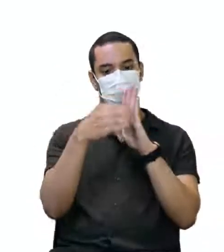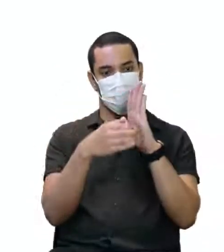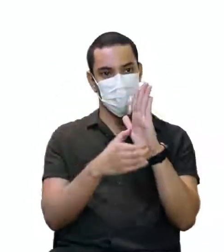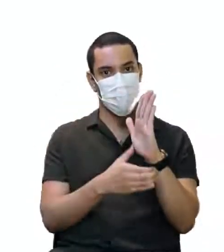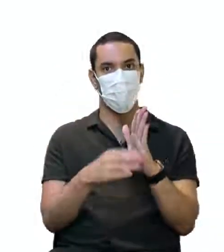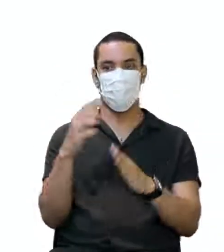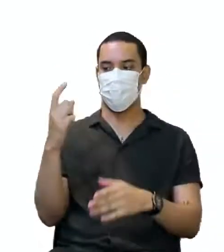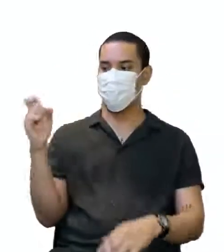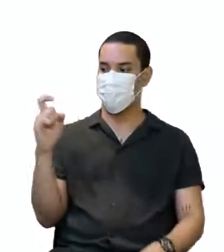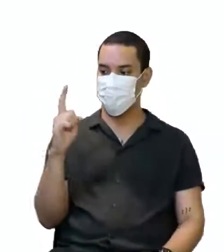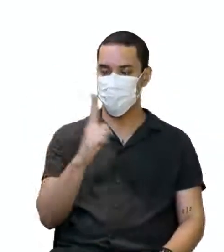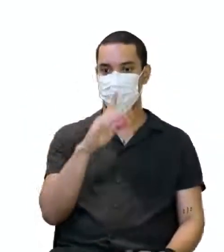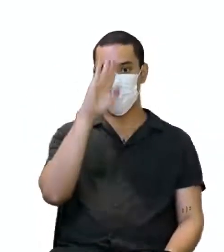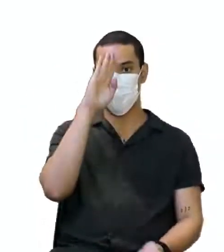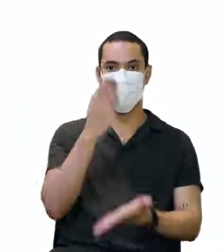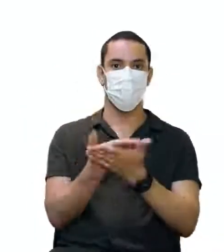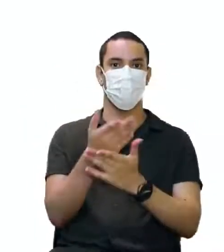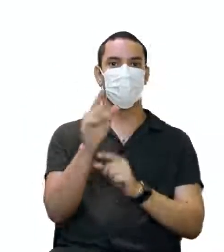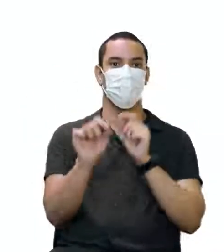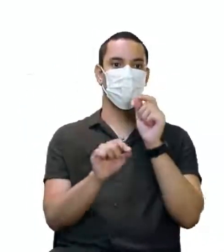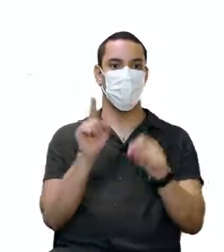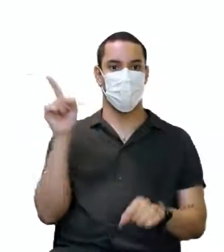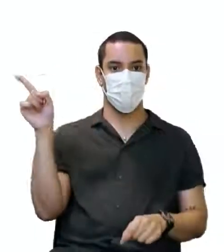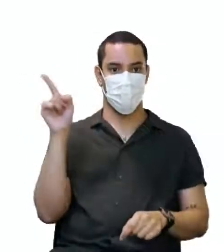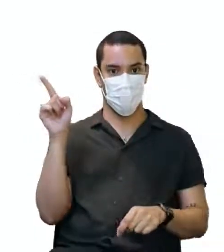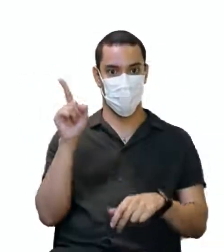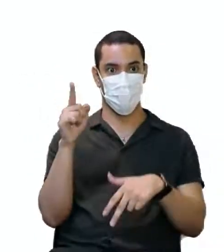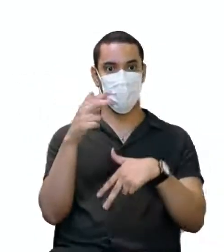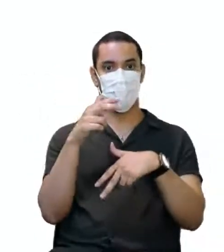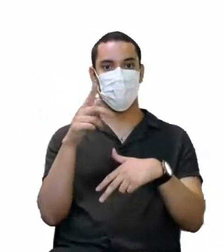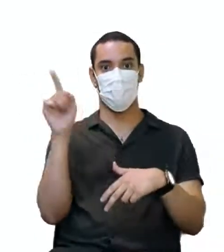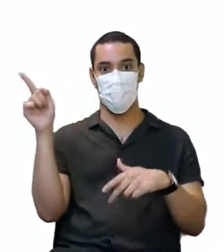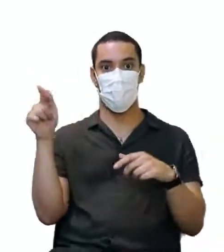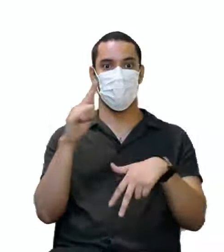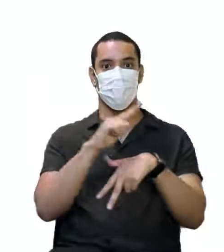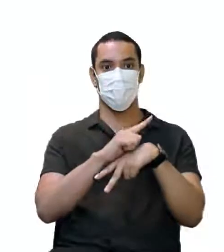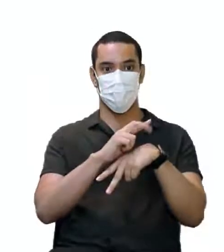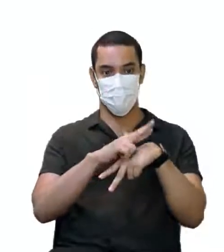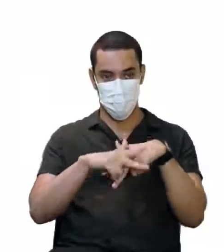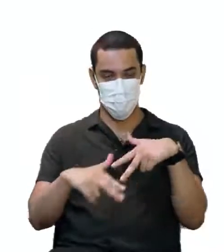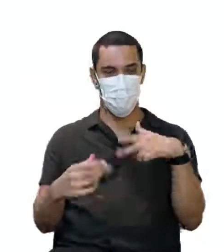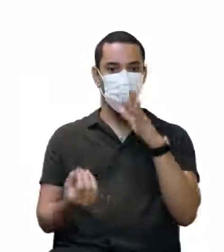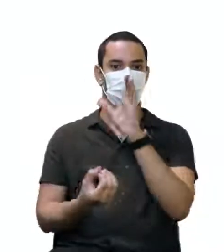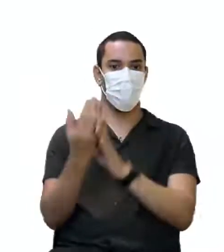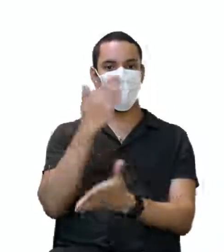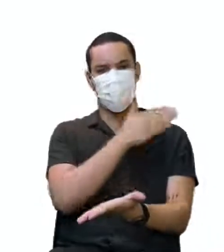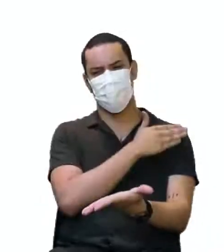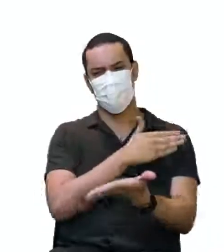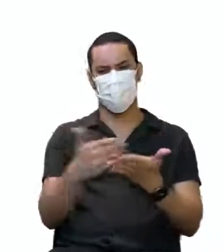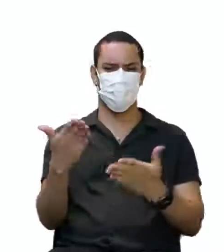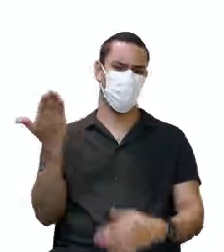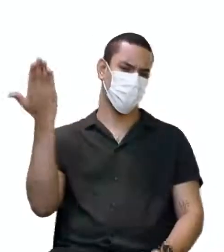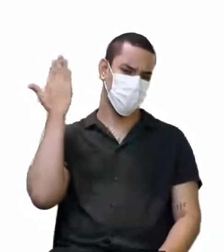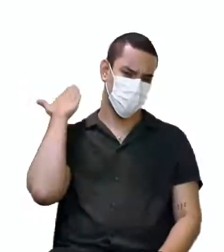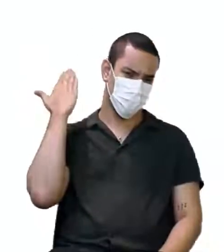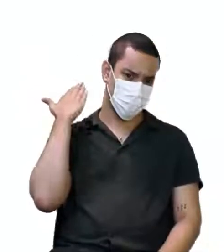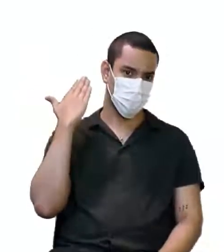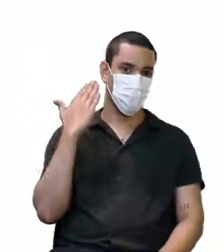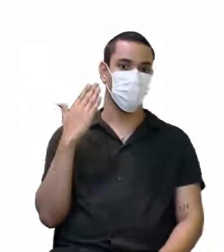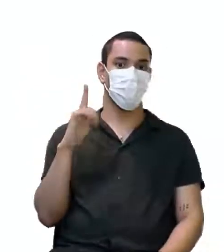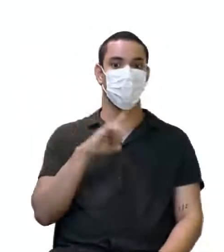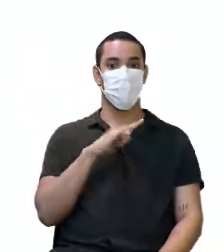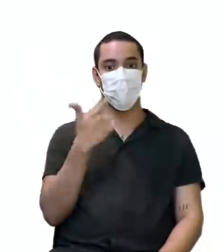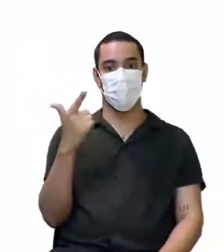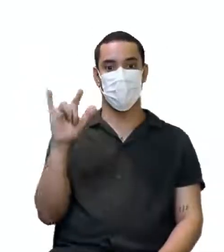evolução humana, acredita que esse gênero foi o que iniciou tudo isso, tá bom? Aqui a gente tem uma